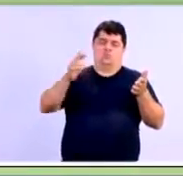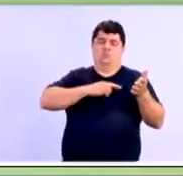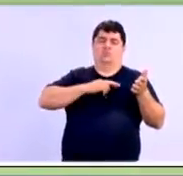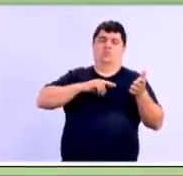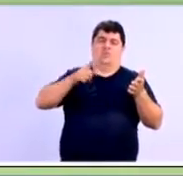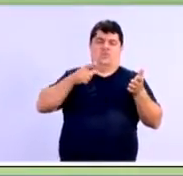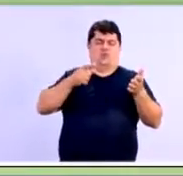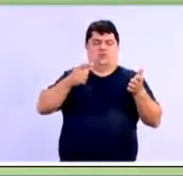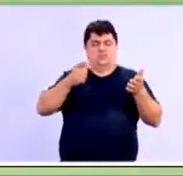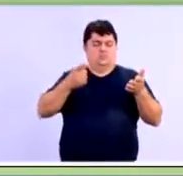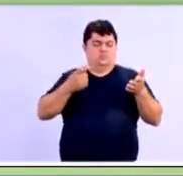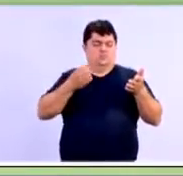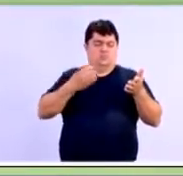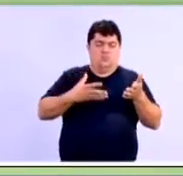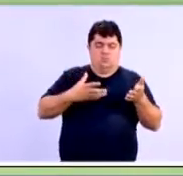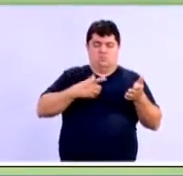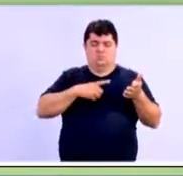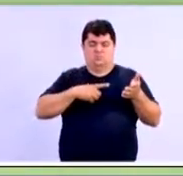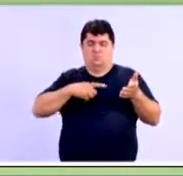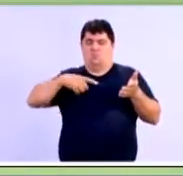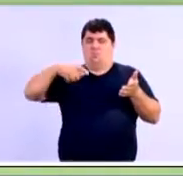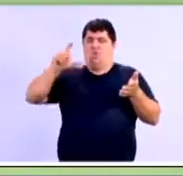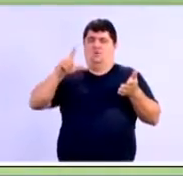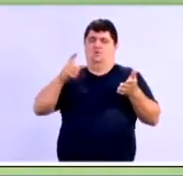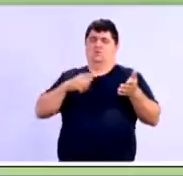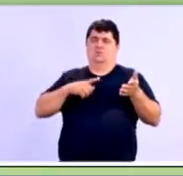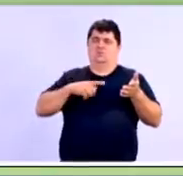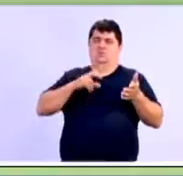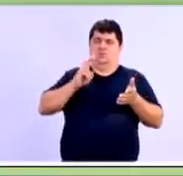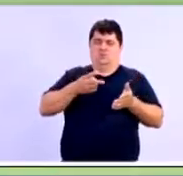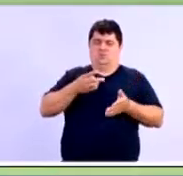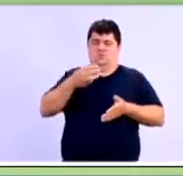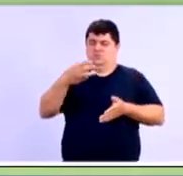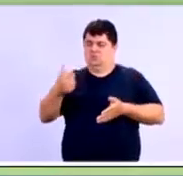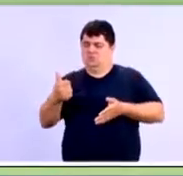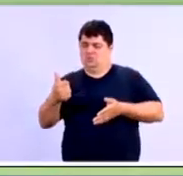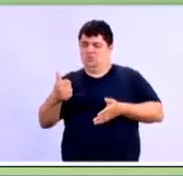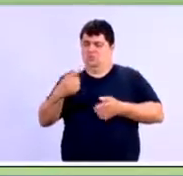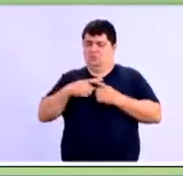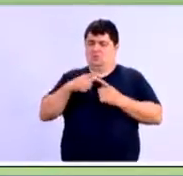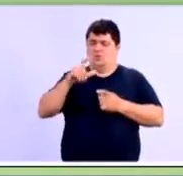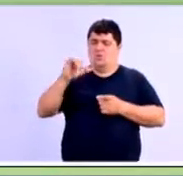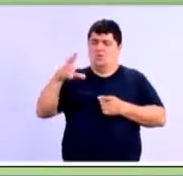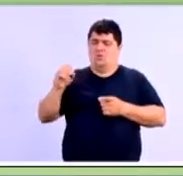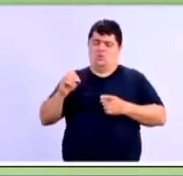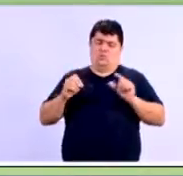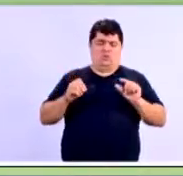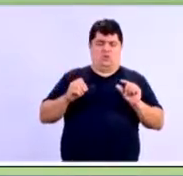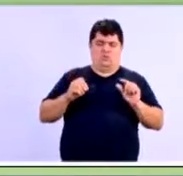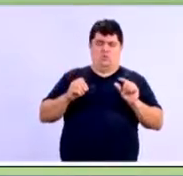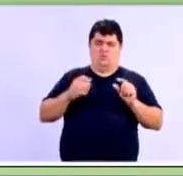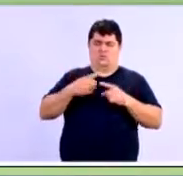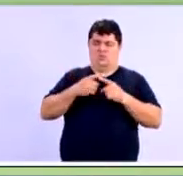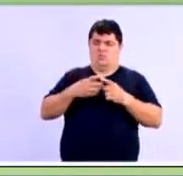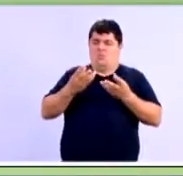ativos não é tão grande, é 2,31. Por quê? Eu tive um lucro muito baixo para muitos ativos, então um ano